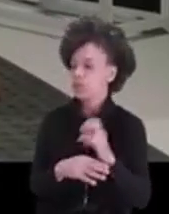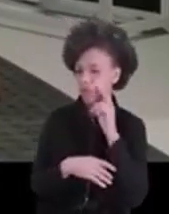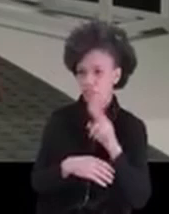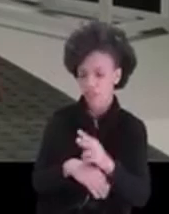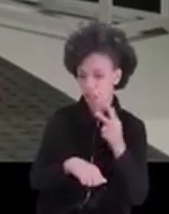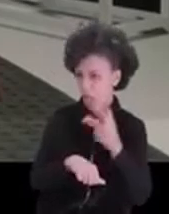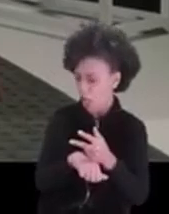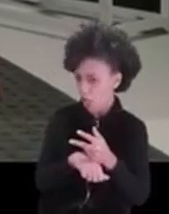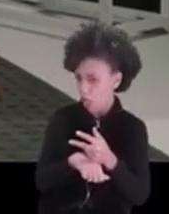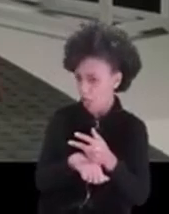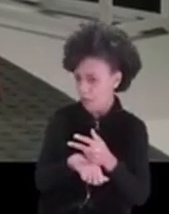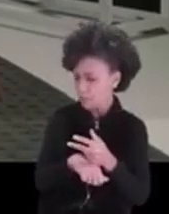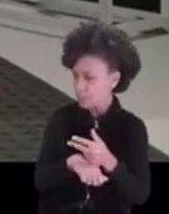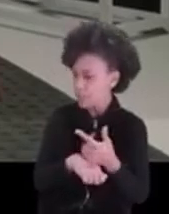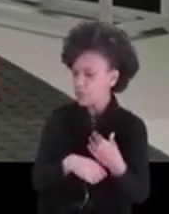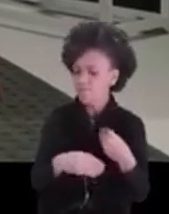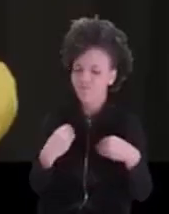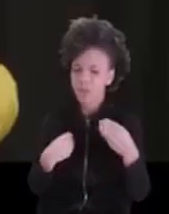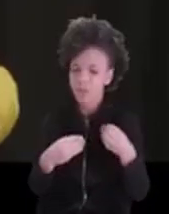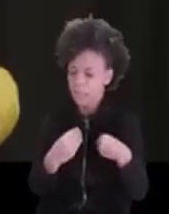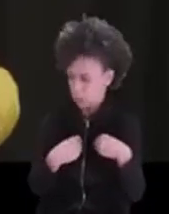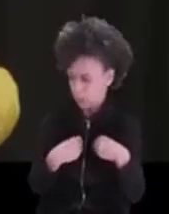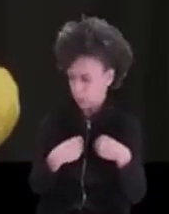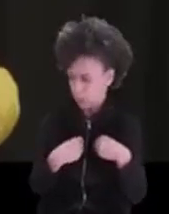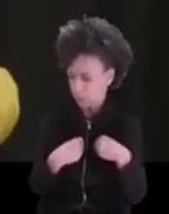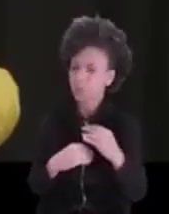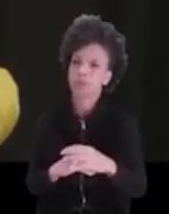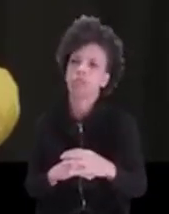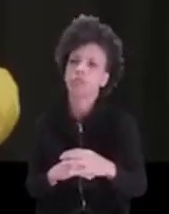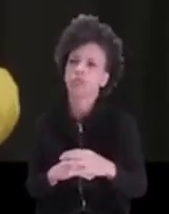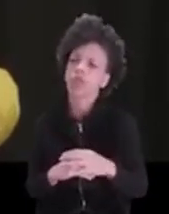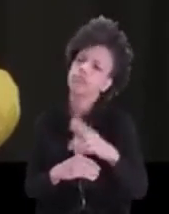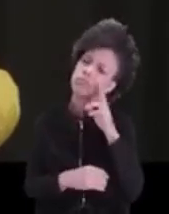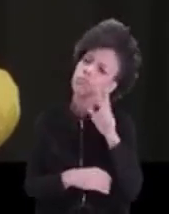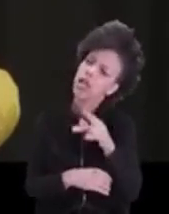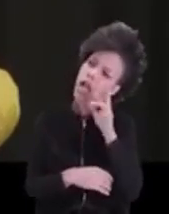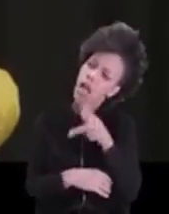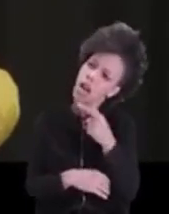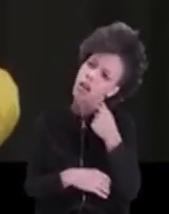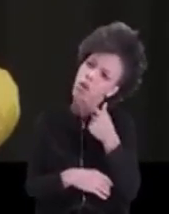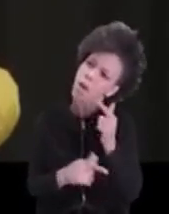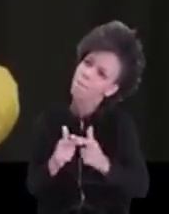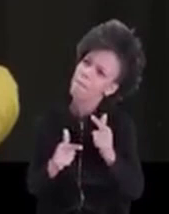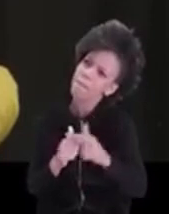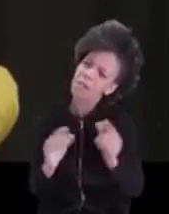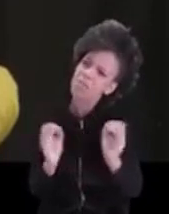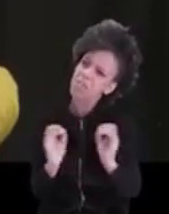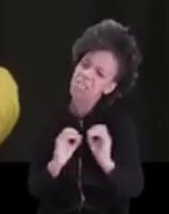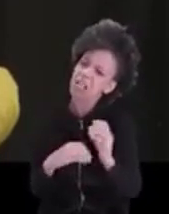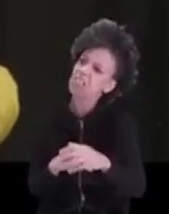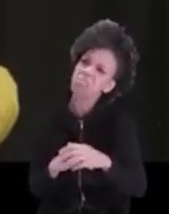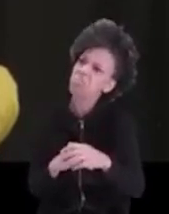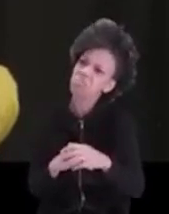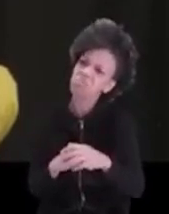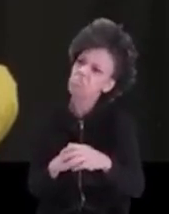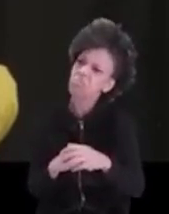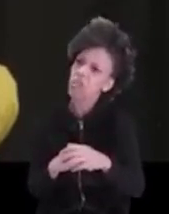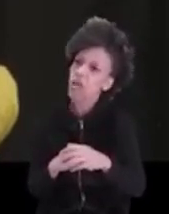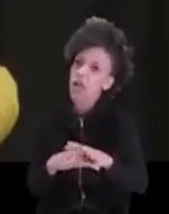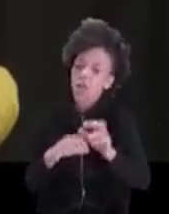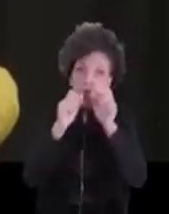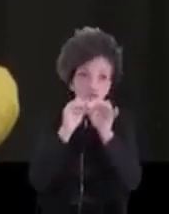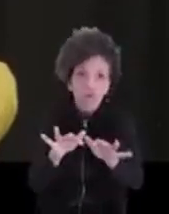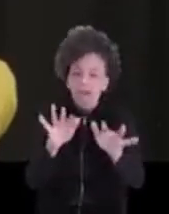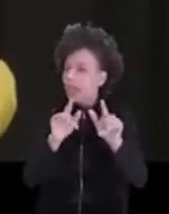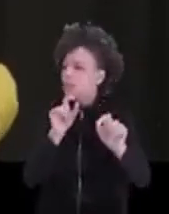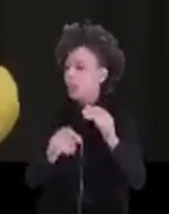a primeira vez eu tava uma depressão e aí eu falei meu problema é nada não é nada eu joguei